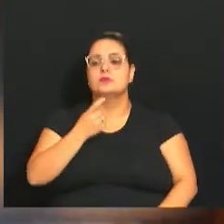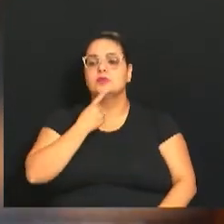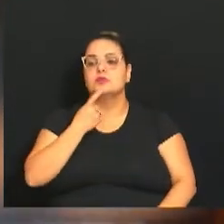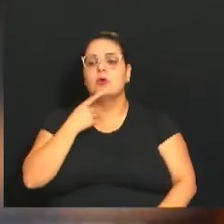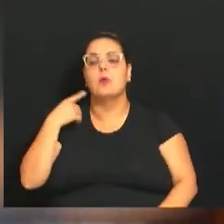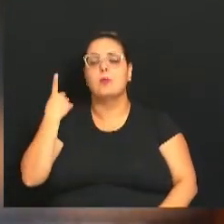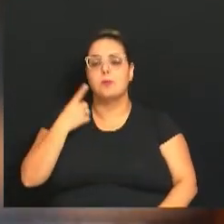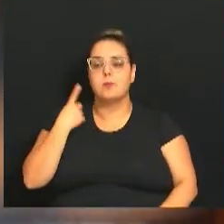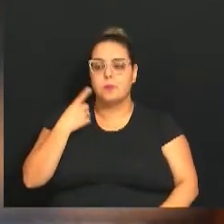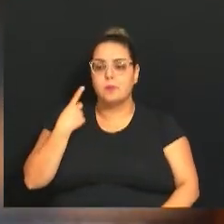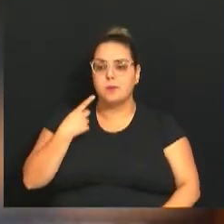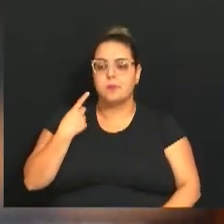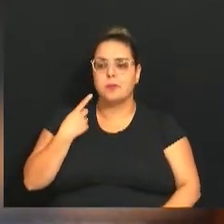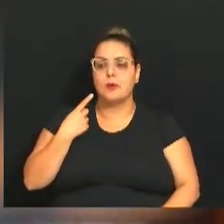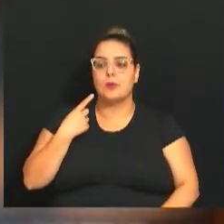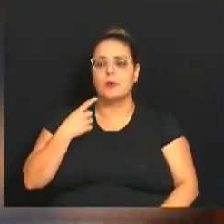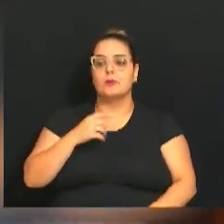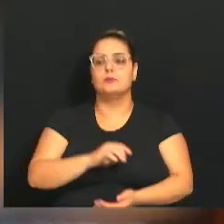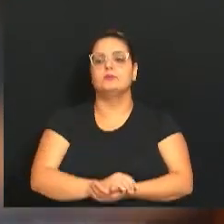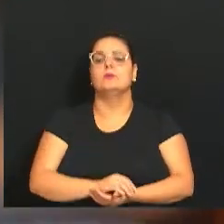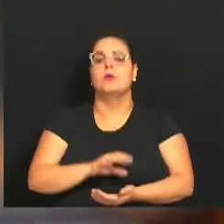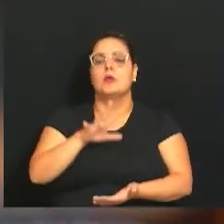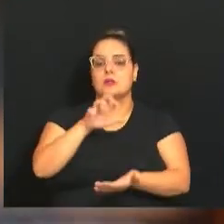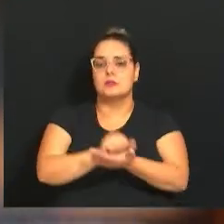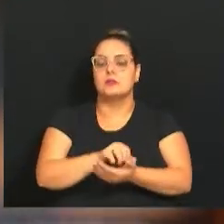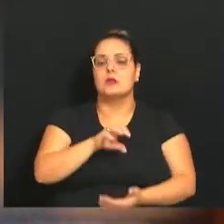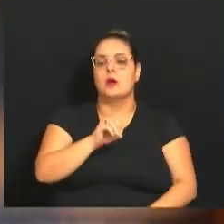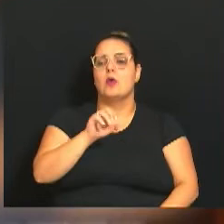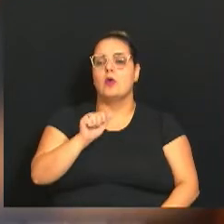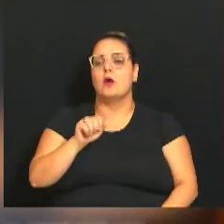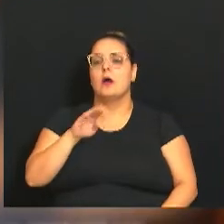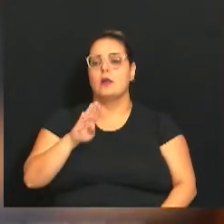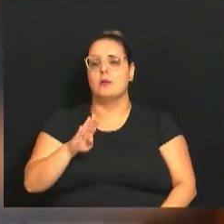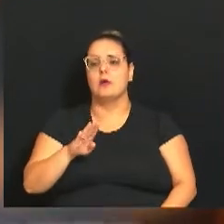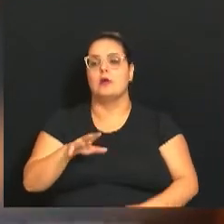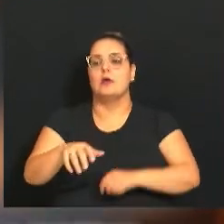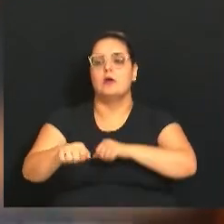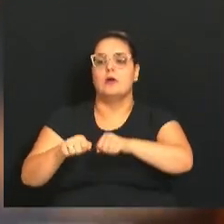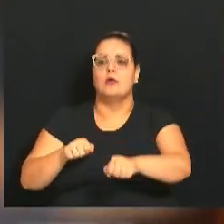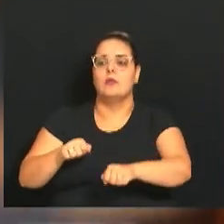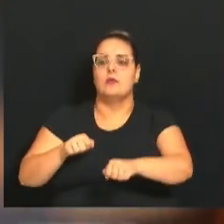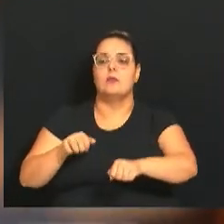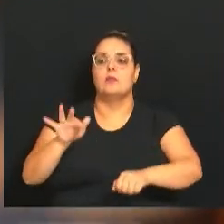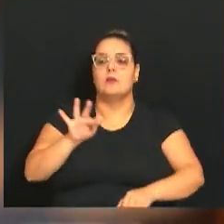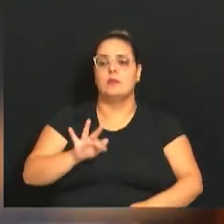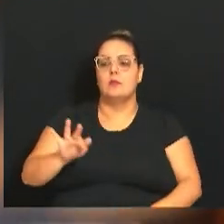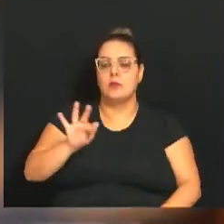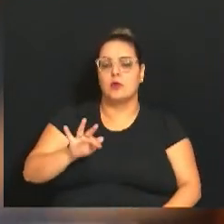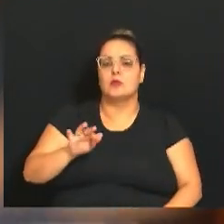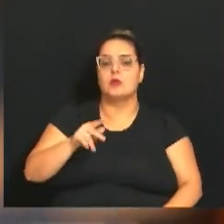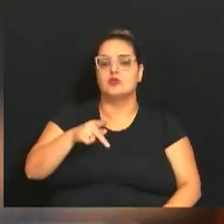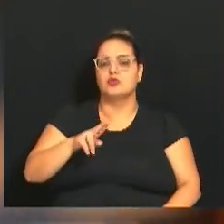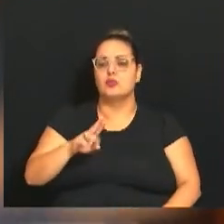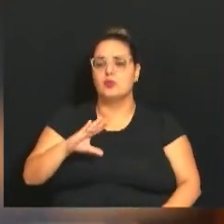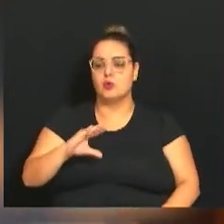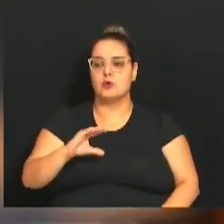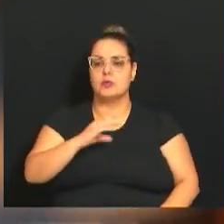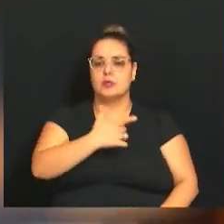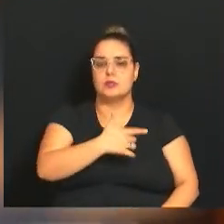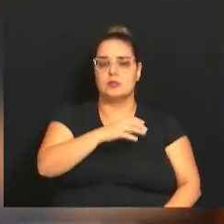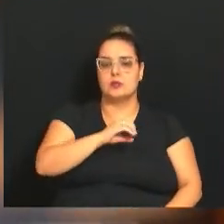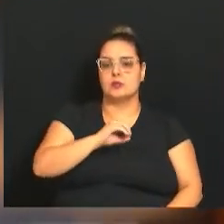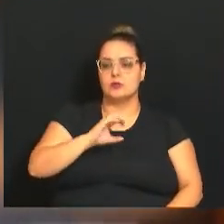advogado, inscrito na OAB, formado em 2003 pela PUC Campinas, pós-graduado em Direito